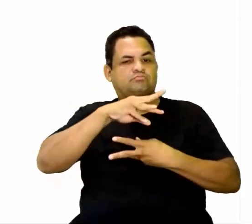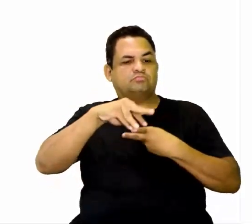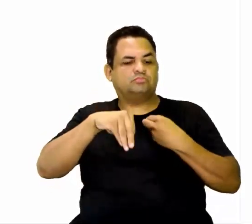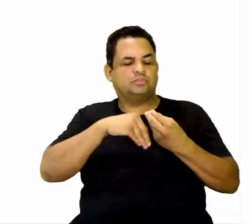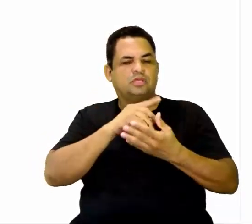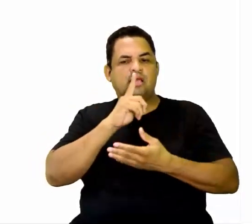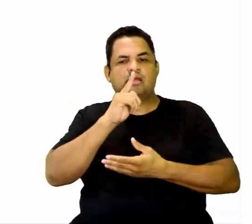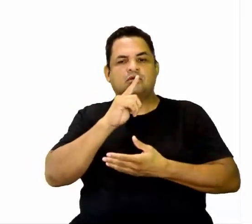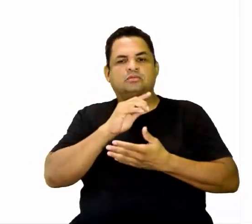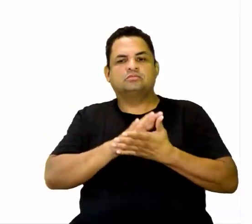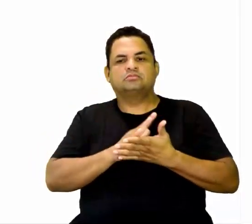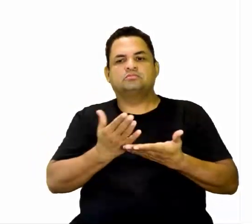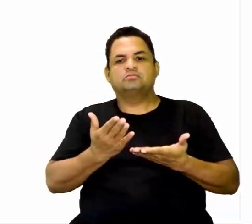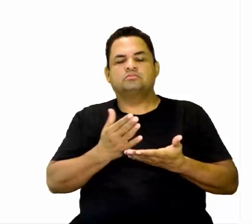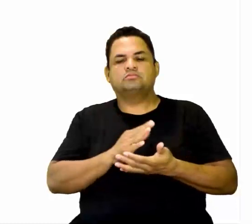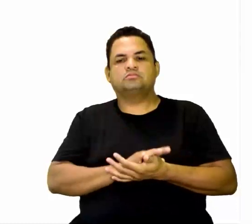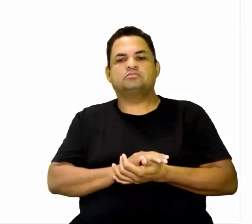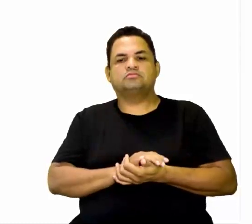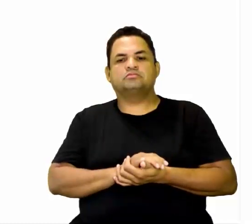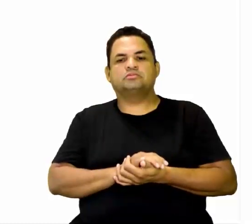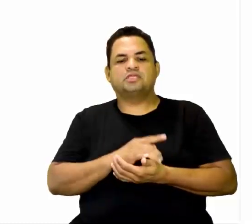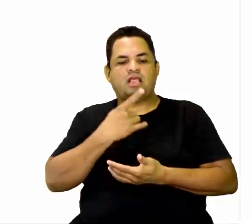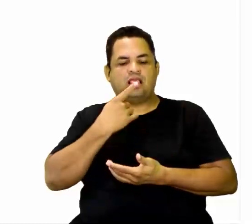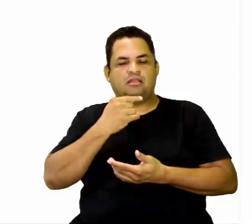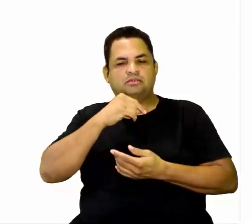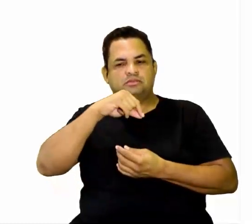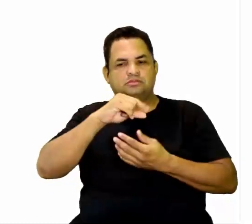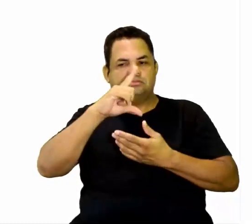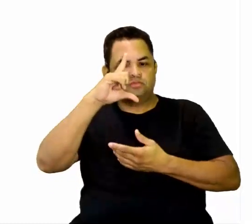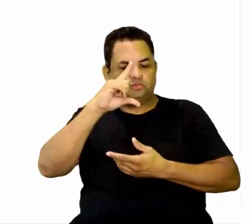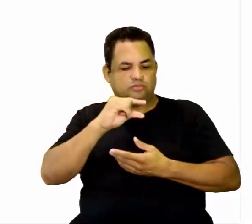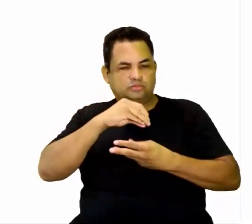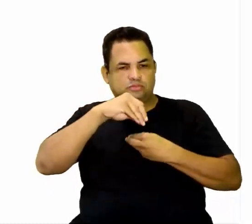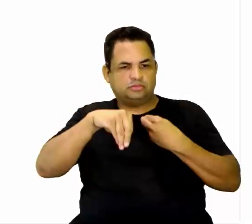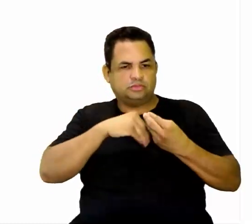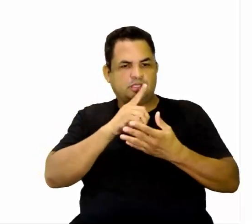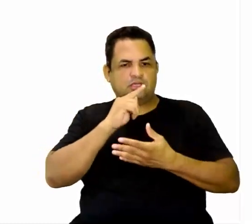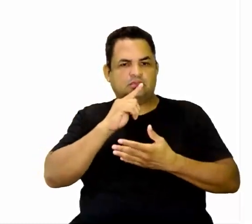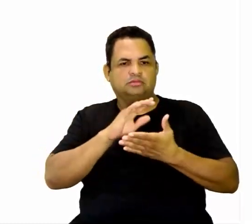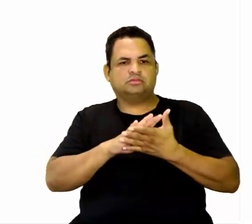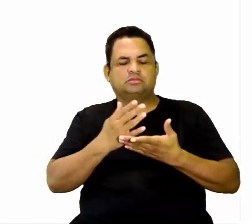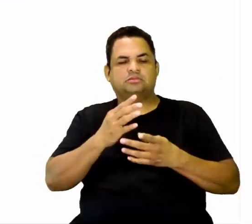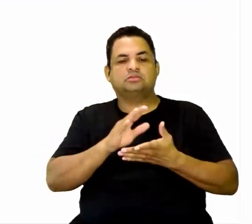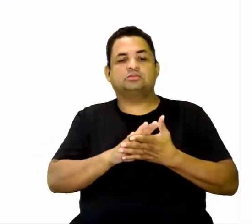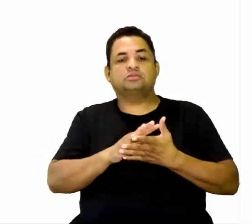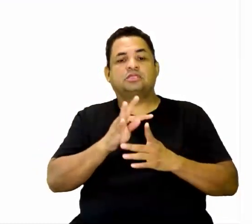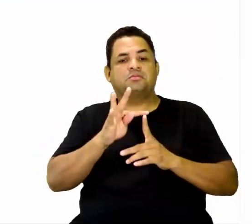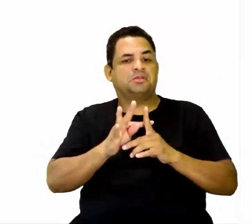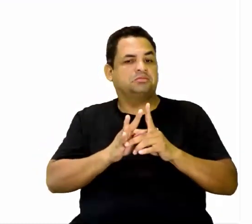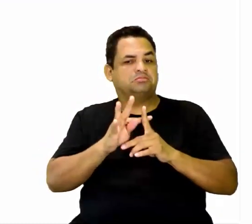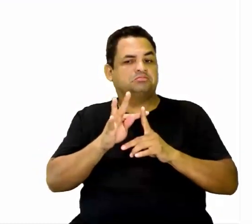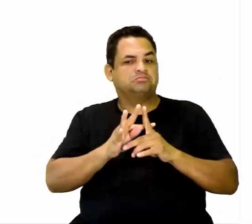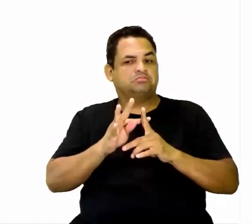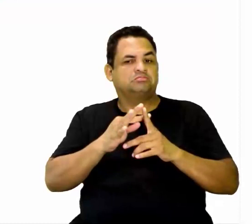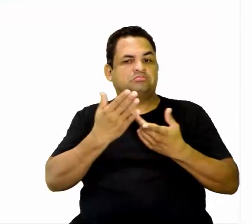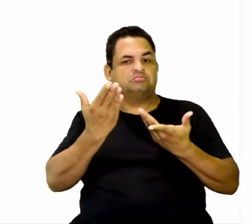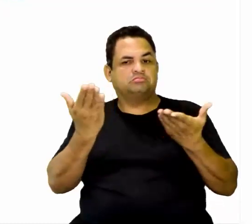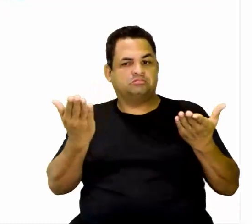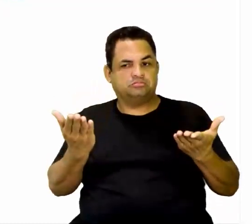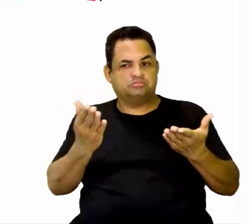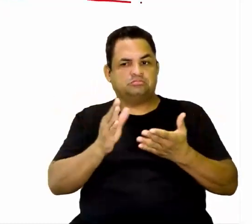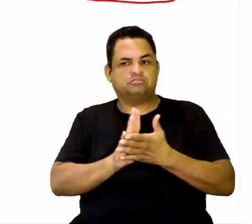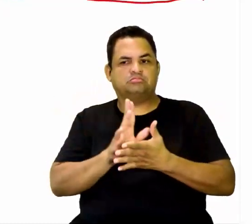em água e o menos solúvel em água nesta temperatura